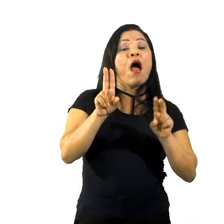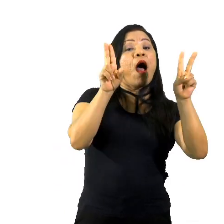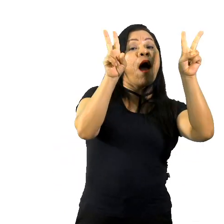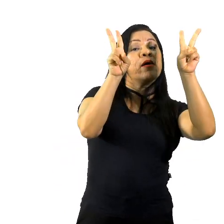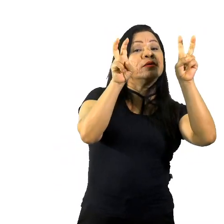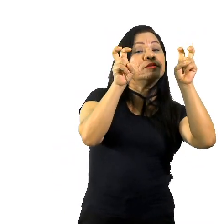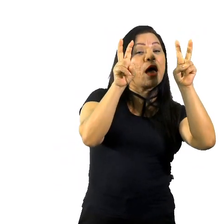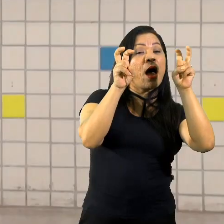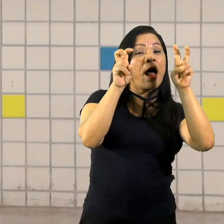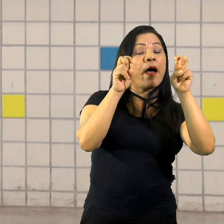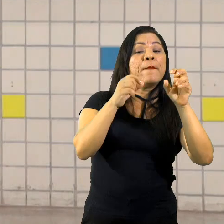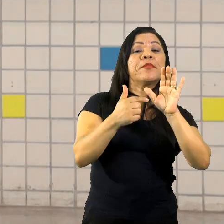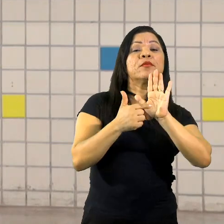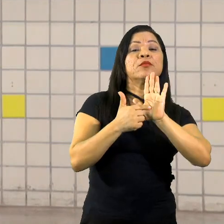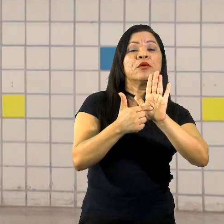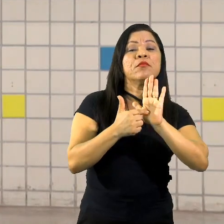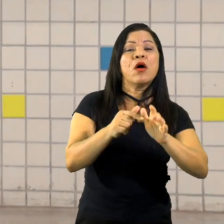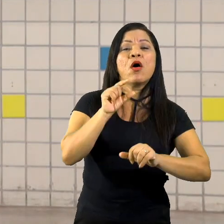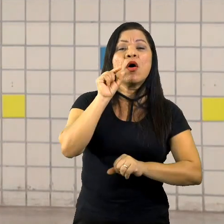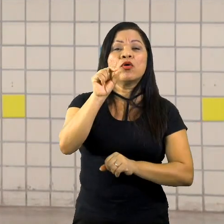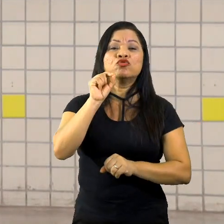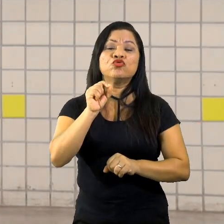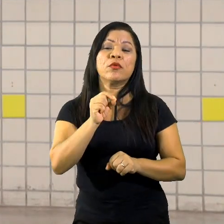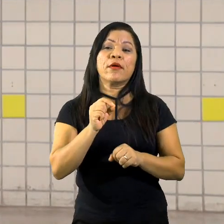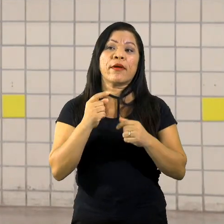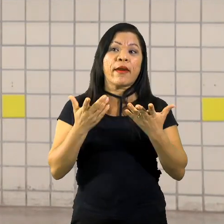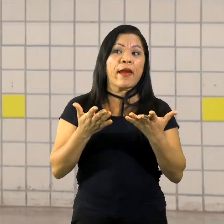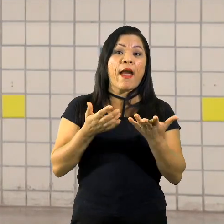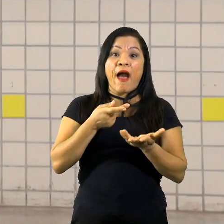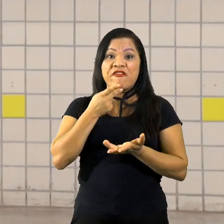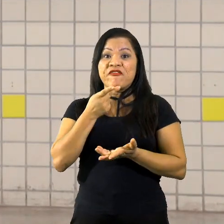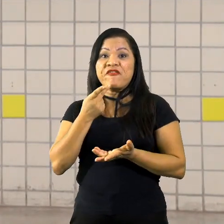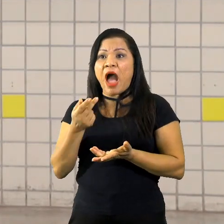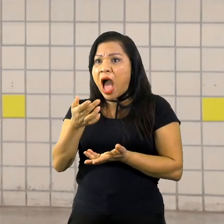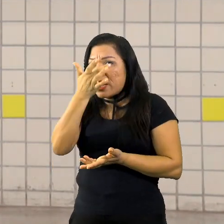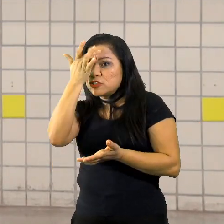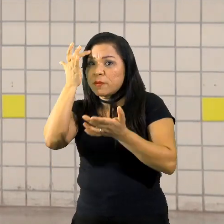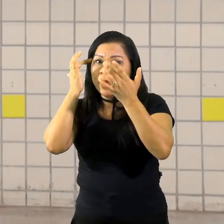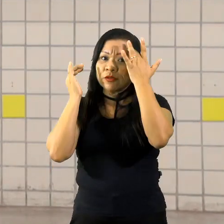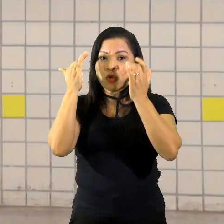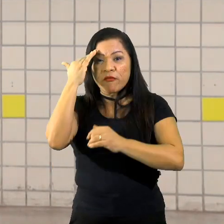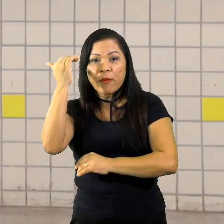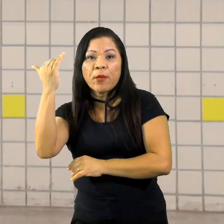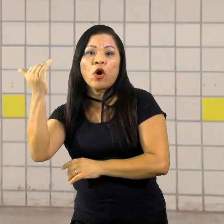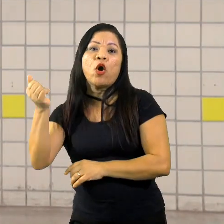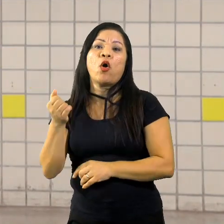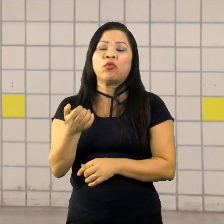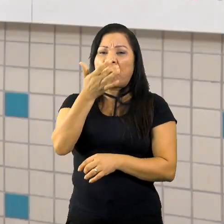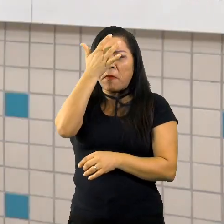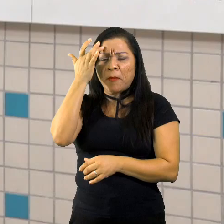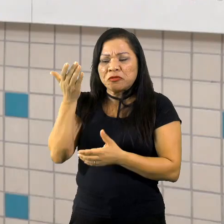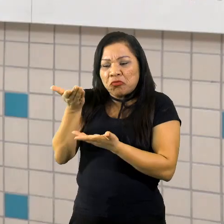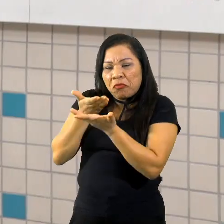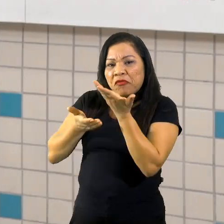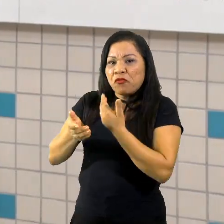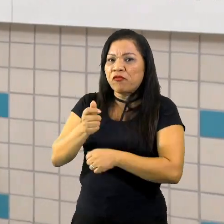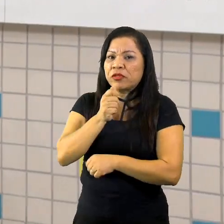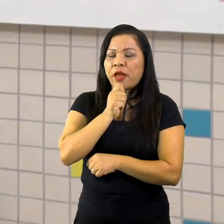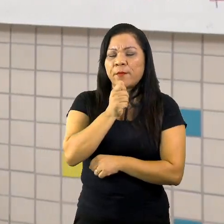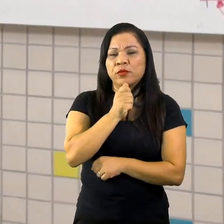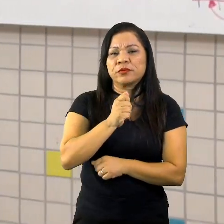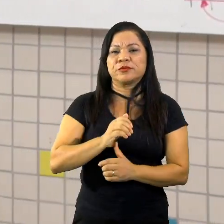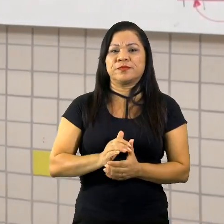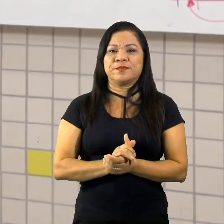de testemunhas, especialistas e pessoas envolvidas na reportagem. Observem